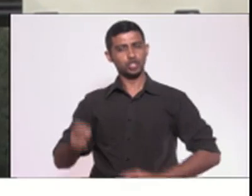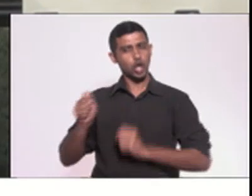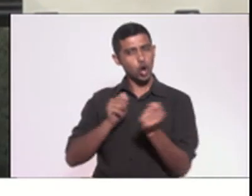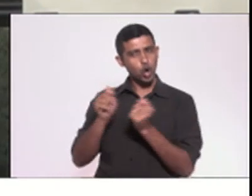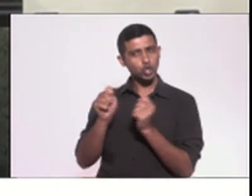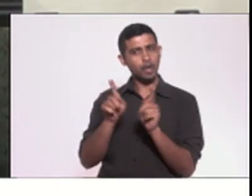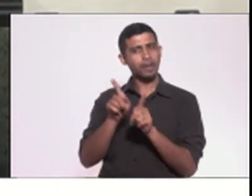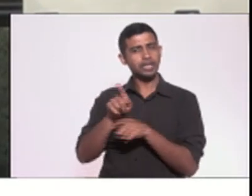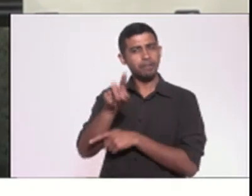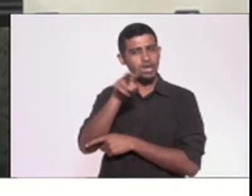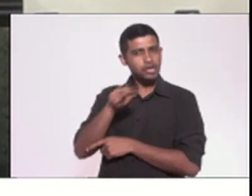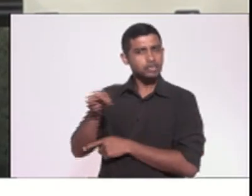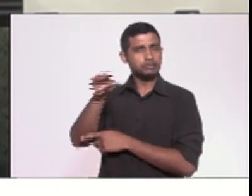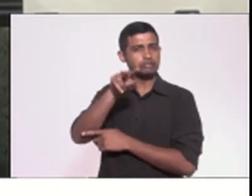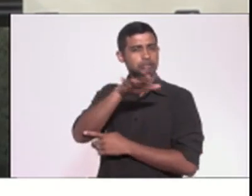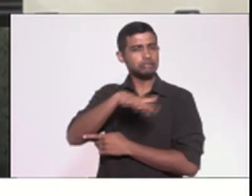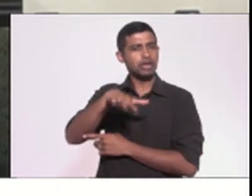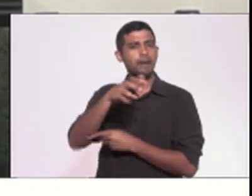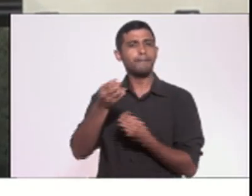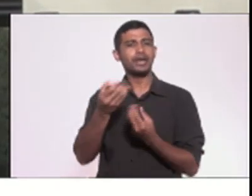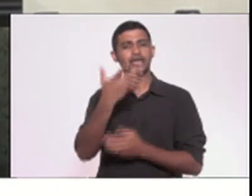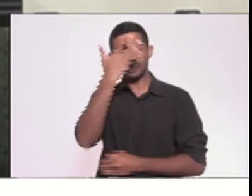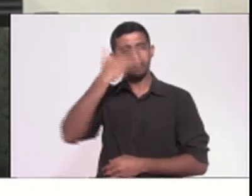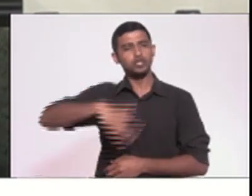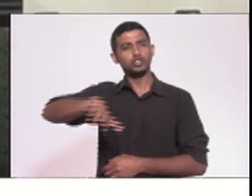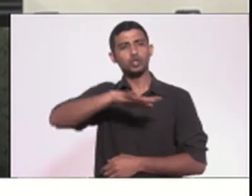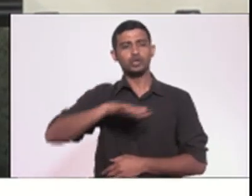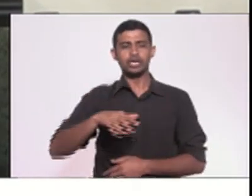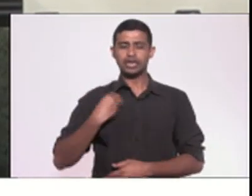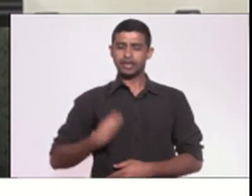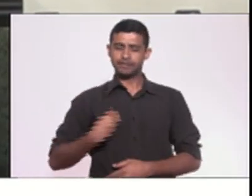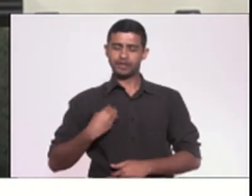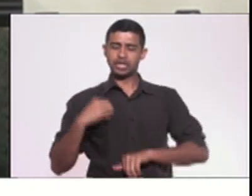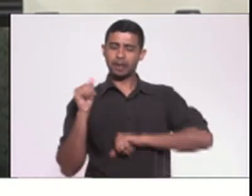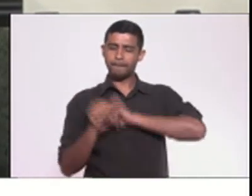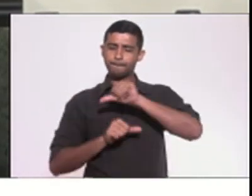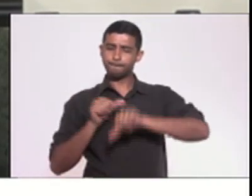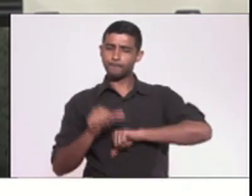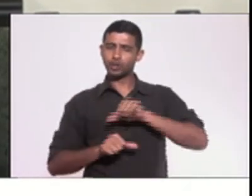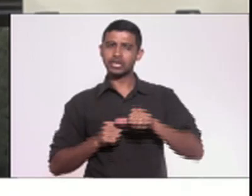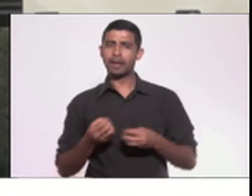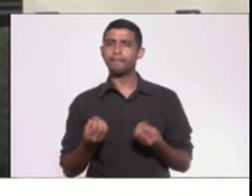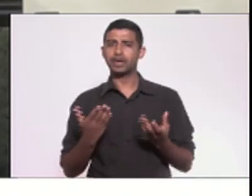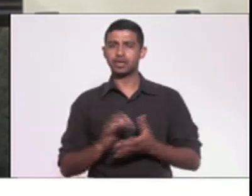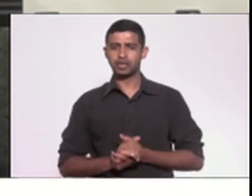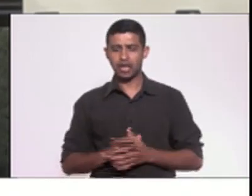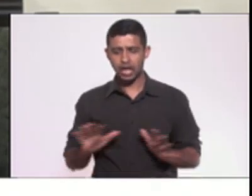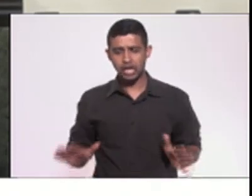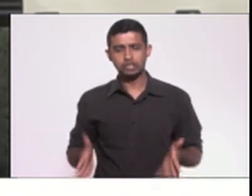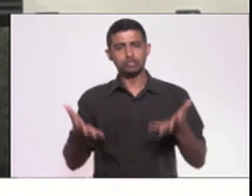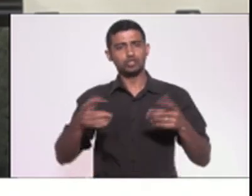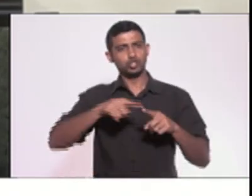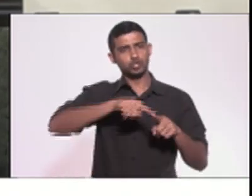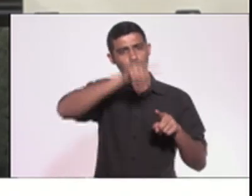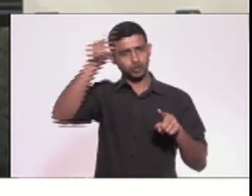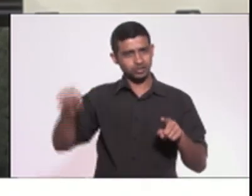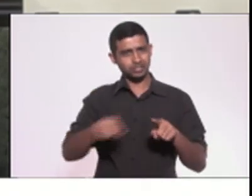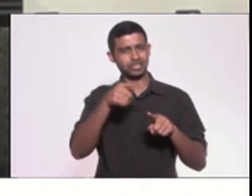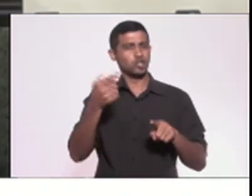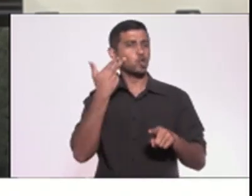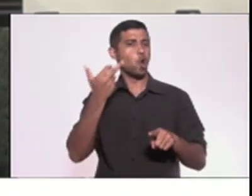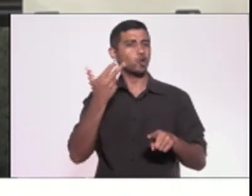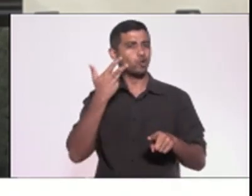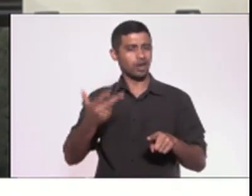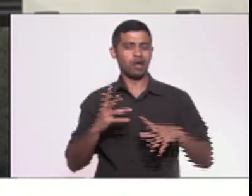visionária para guiar as pessoas a mudar seus modos de vida, de forma a incentivar os ciclos naturais sustentáveis,